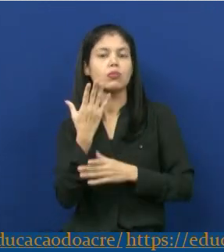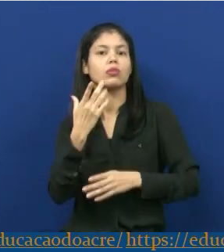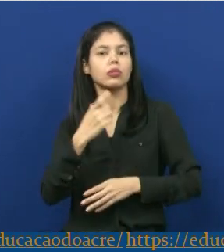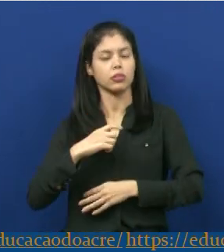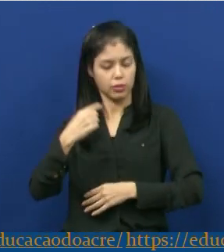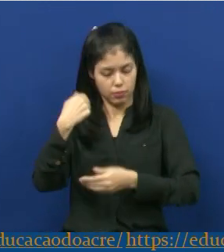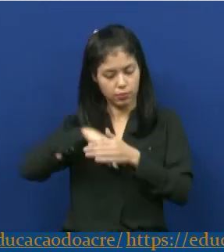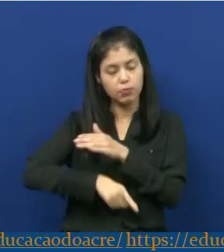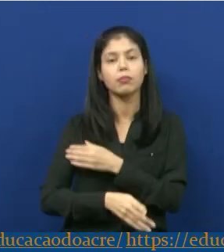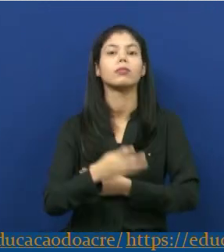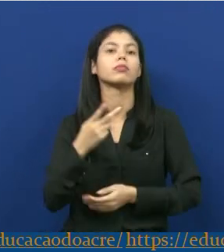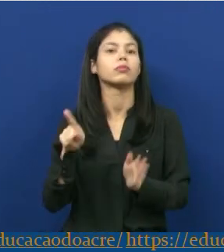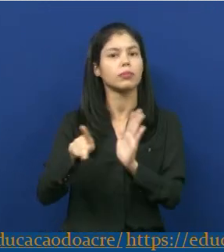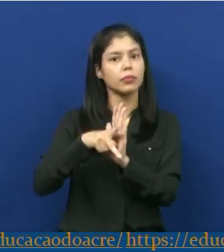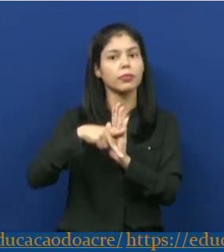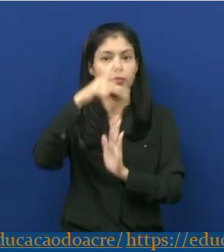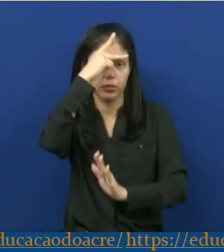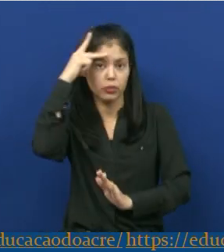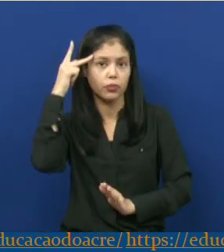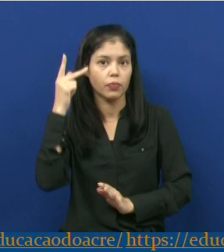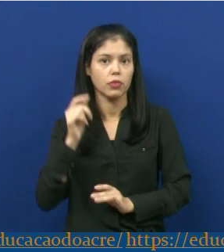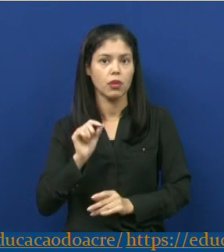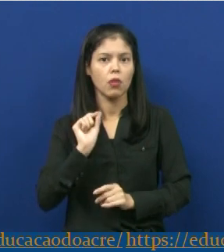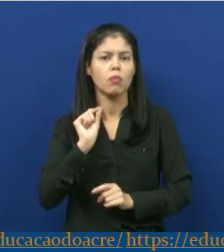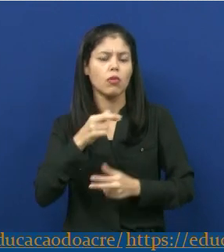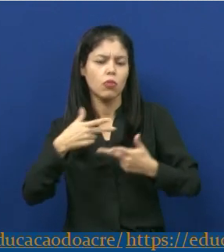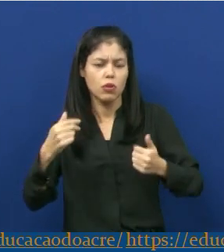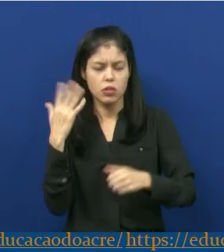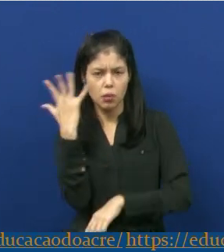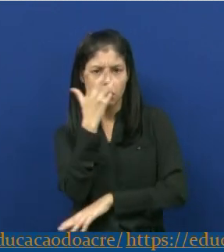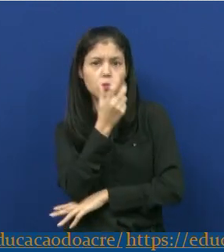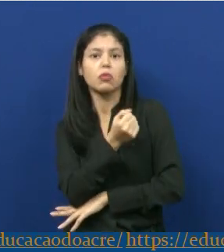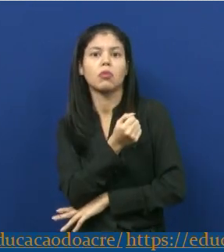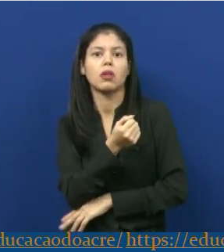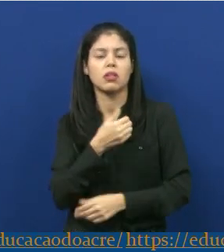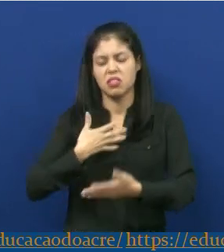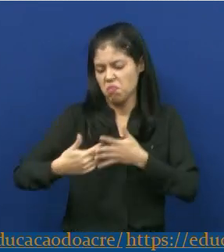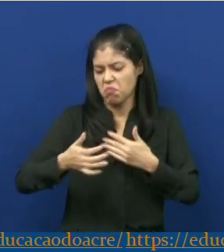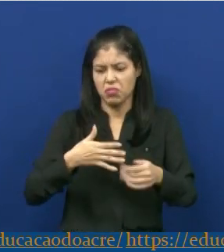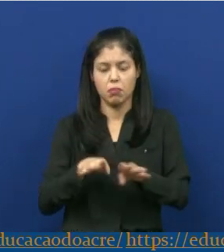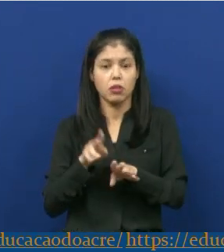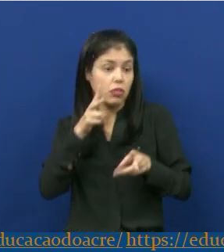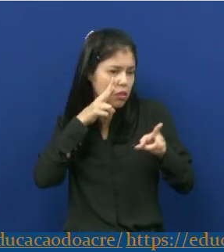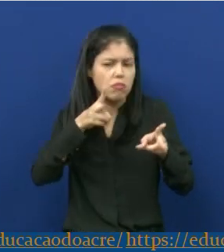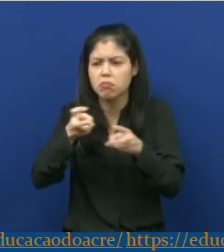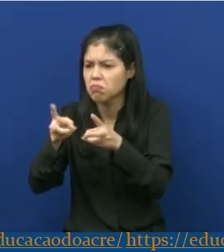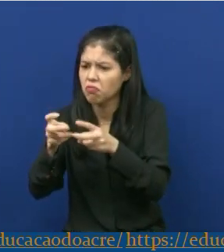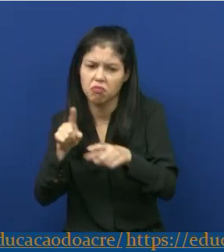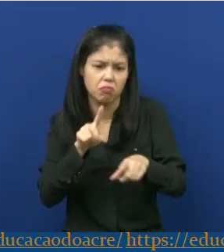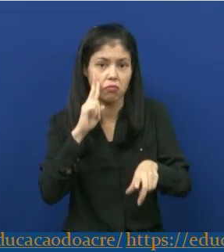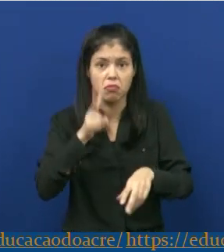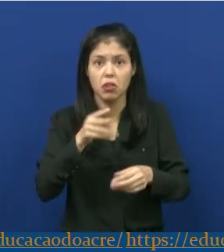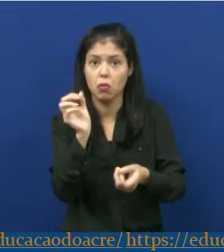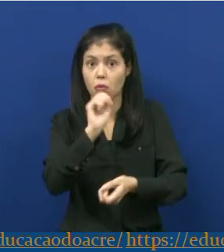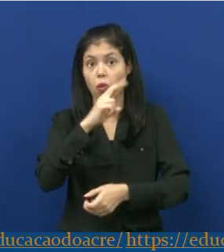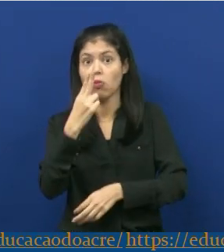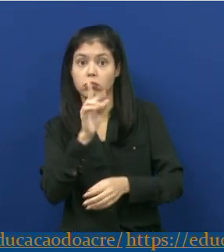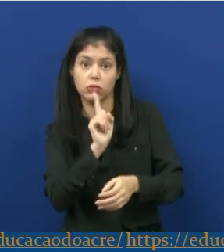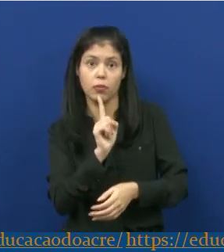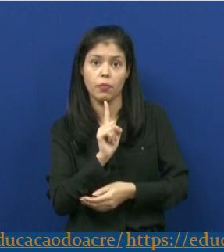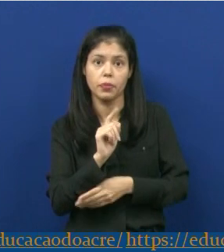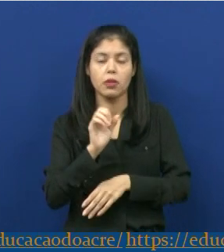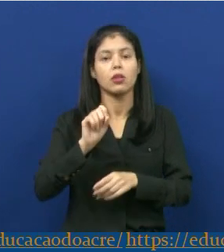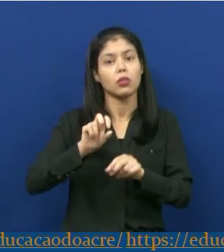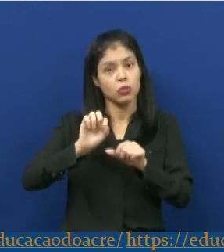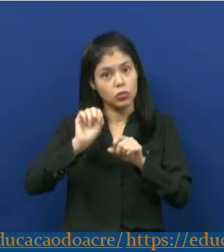mesmo, que uma coisa é bela independentemente do sujeito que a percebe. Porém, Platão vai ser um